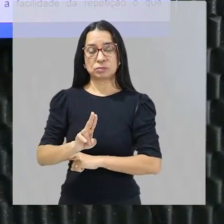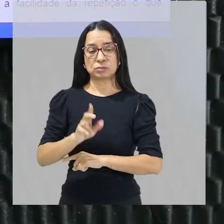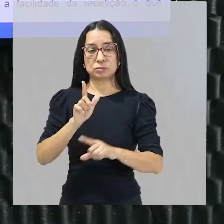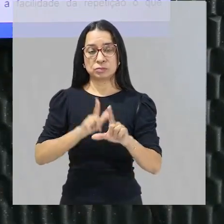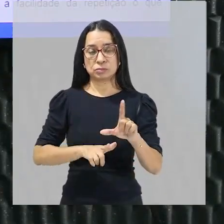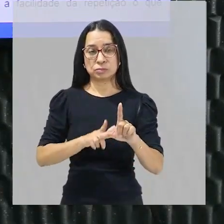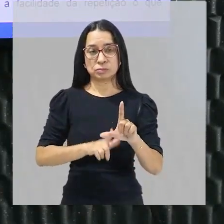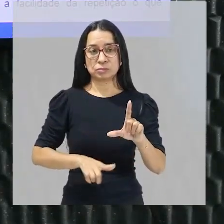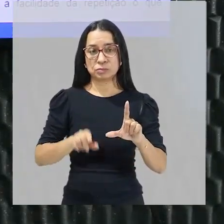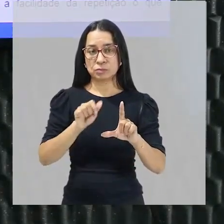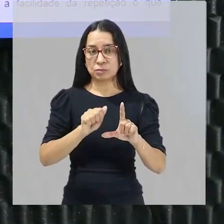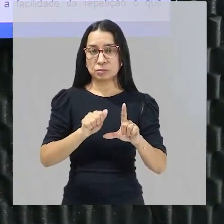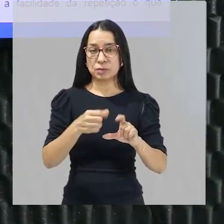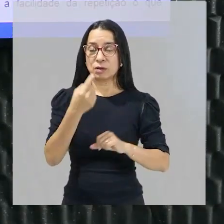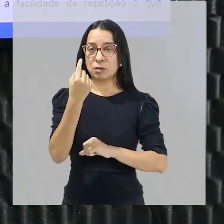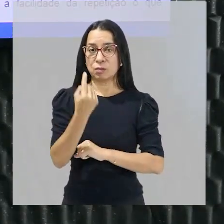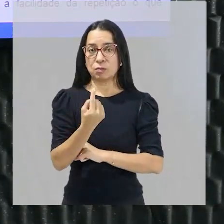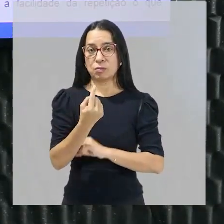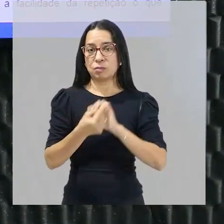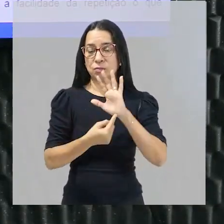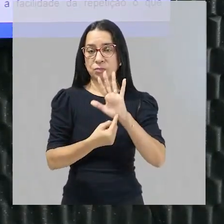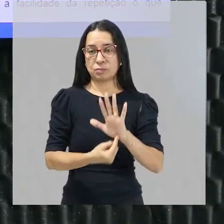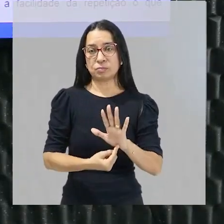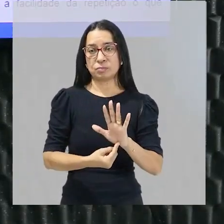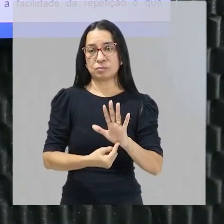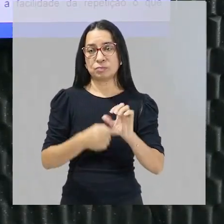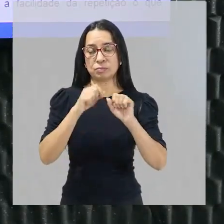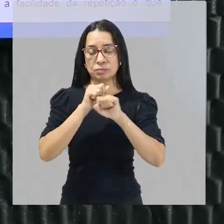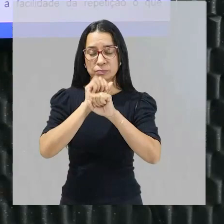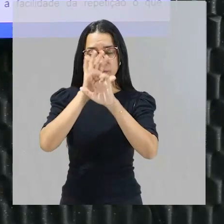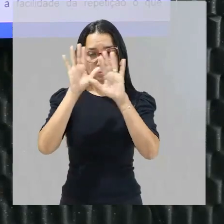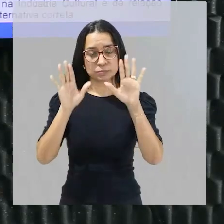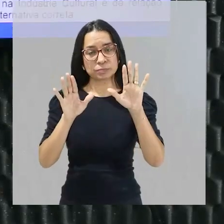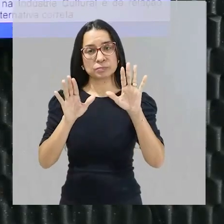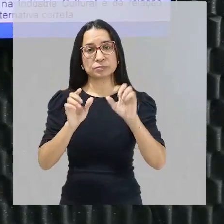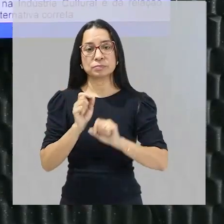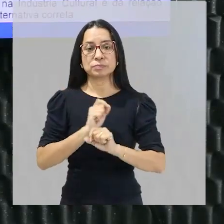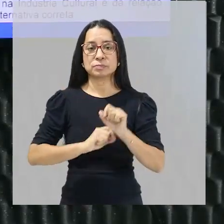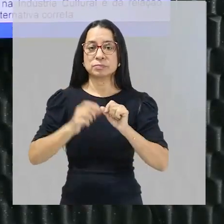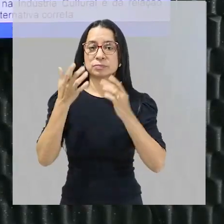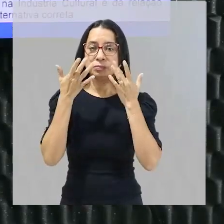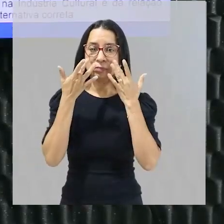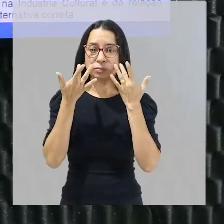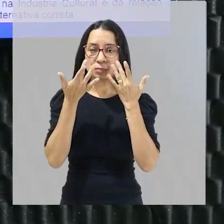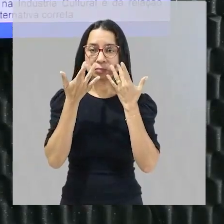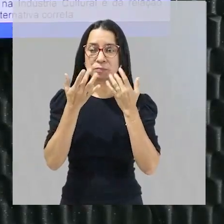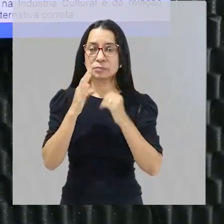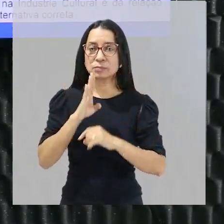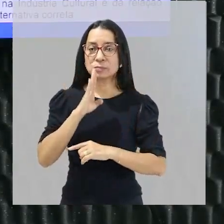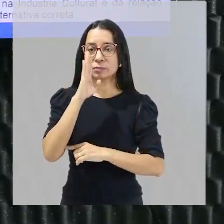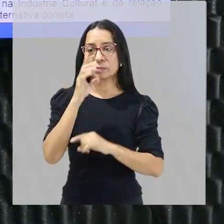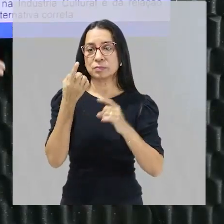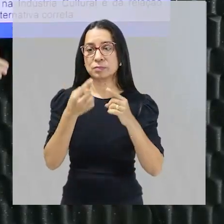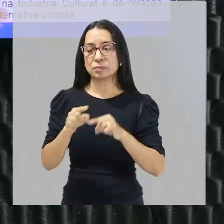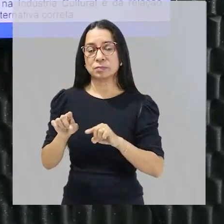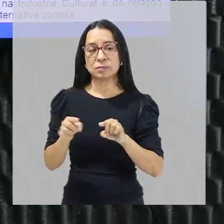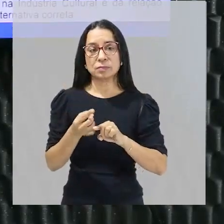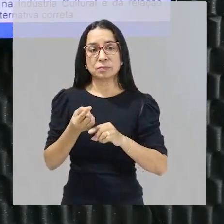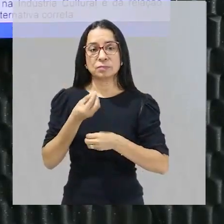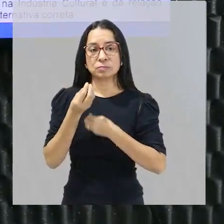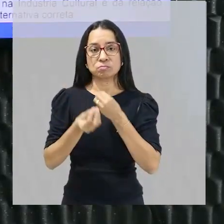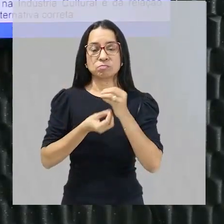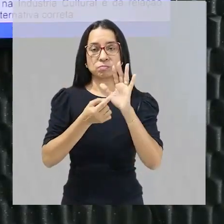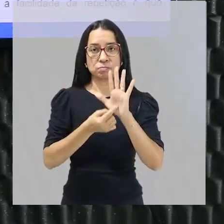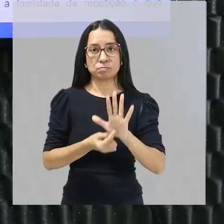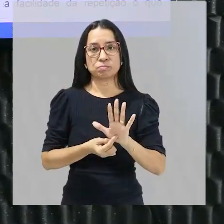A é a única que apresenta isso de forma clara, que a arte, principalmente a música, como está tratada